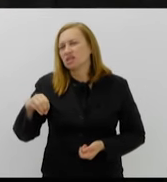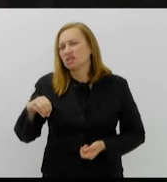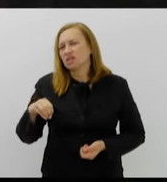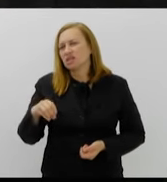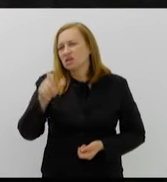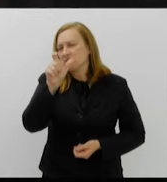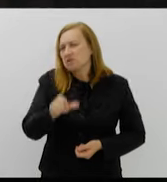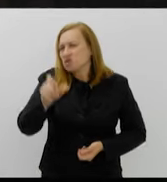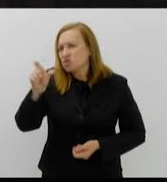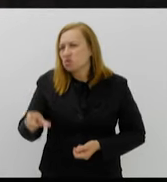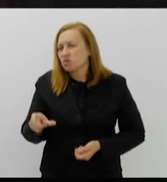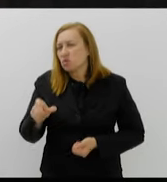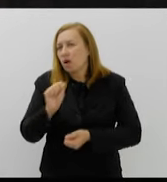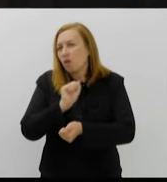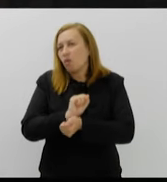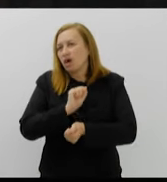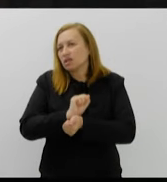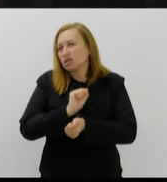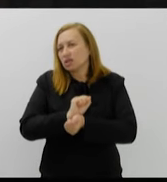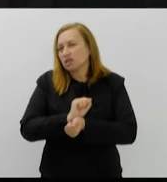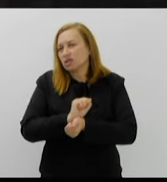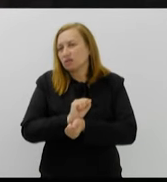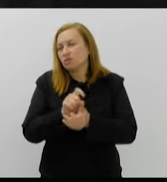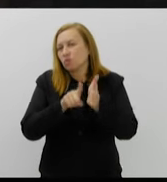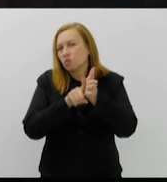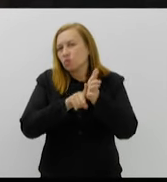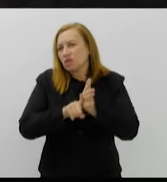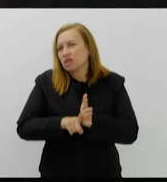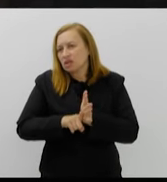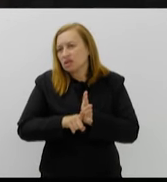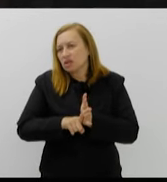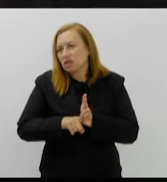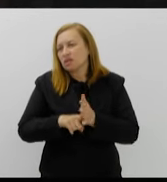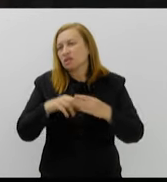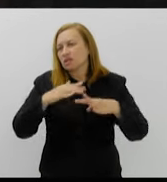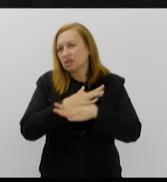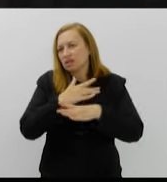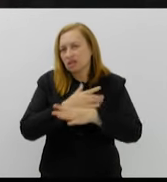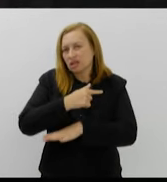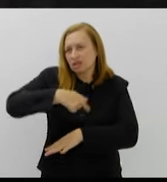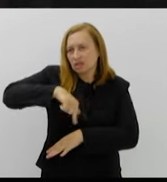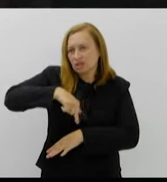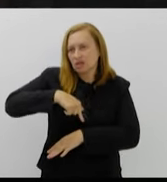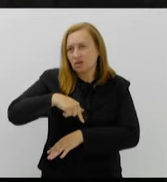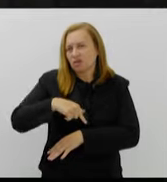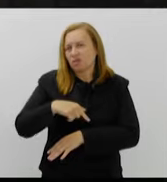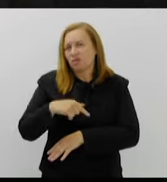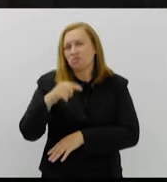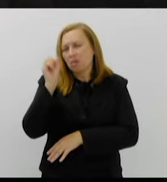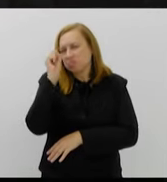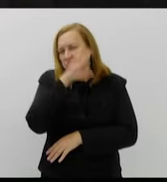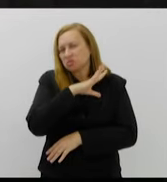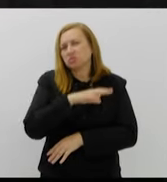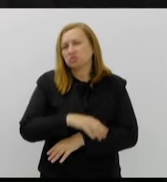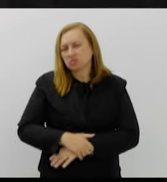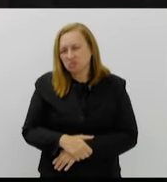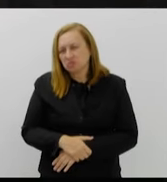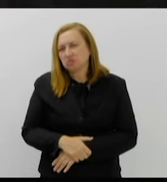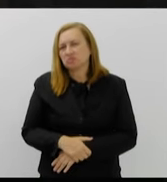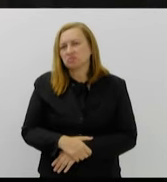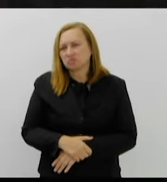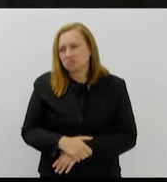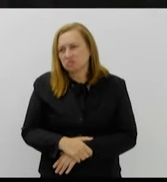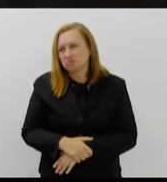pacientes esperando por esses exames na cidade de queimá um verdadeiro absurdo um verdadeiro